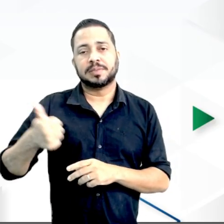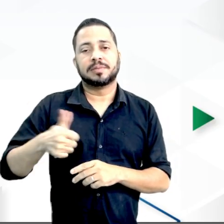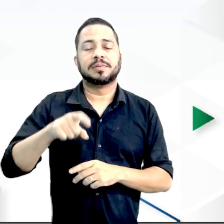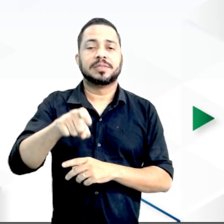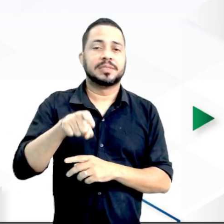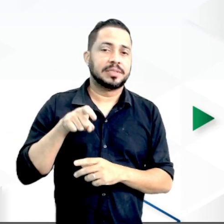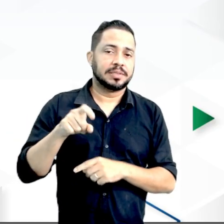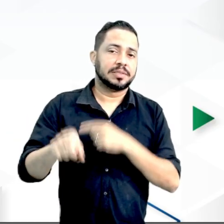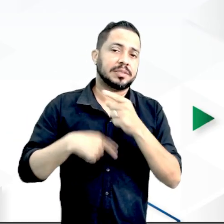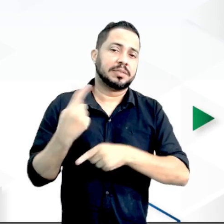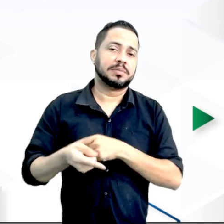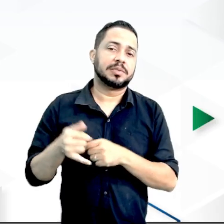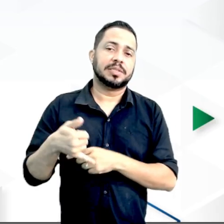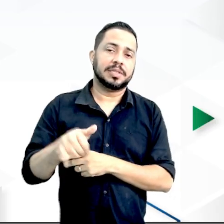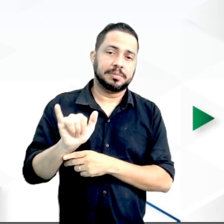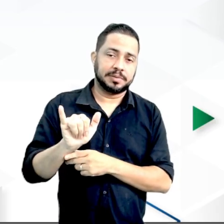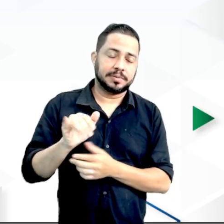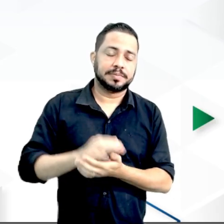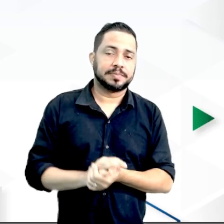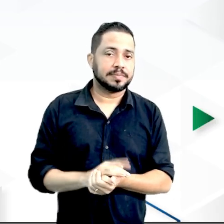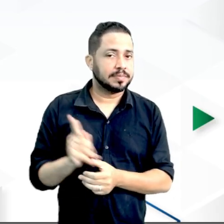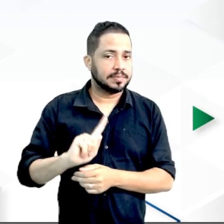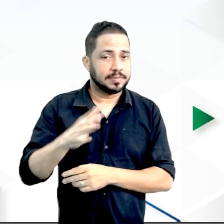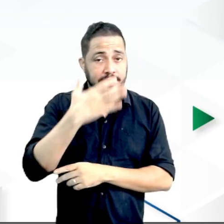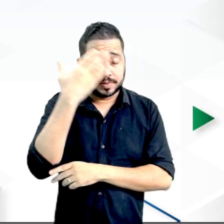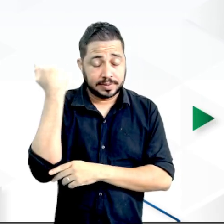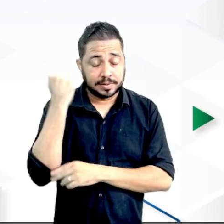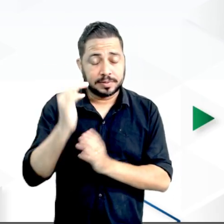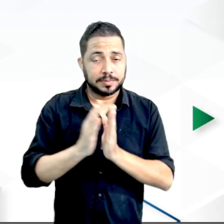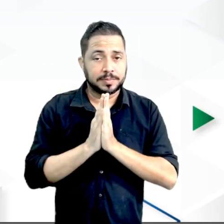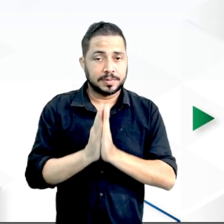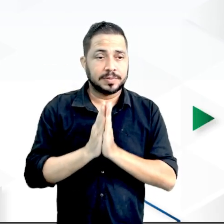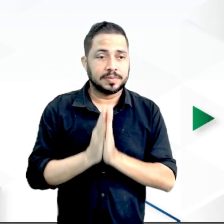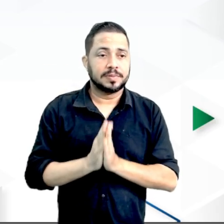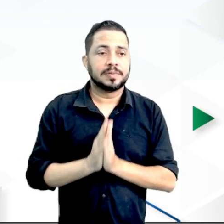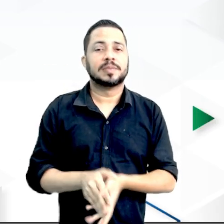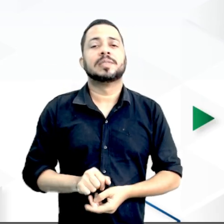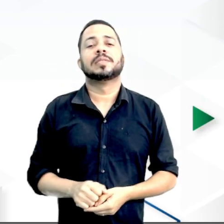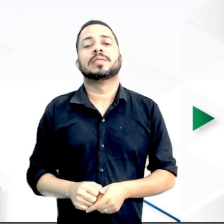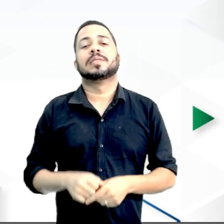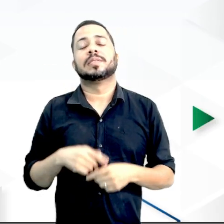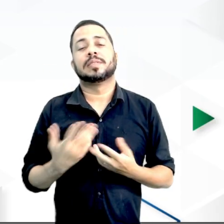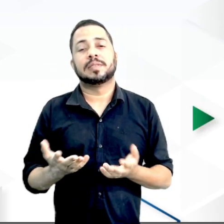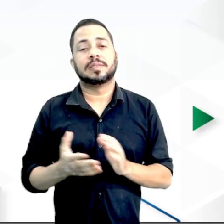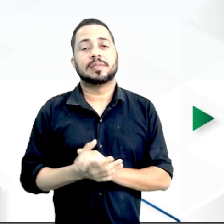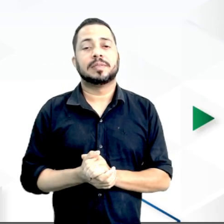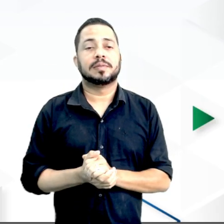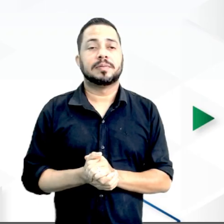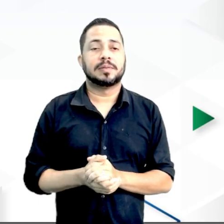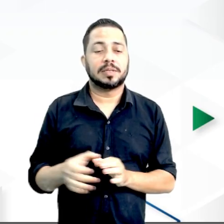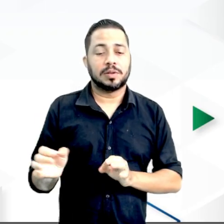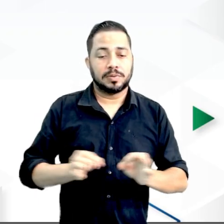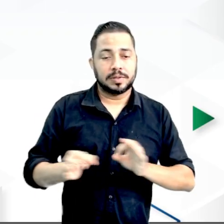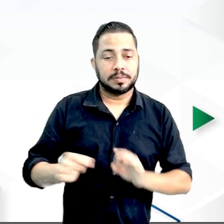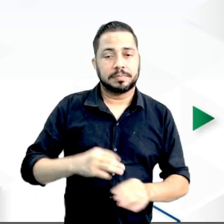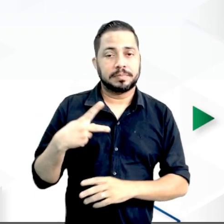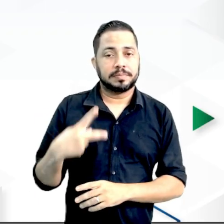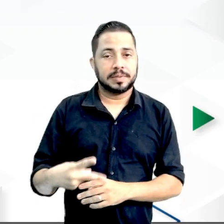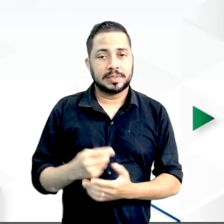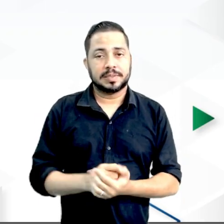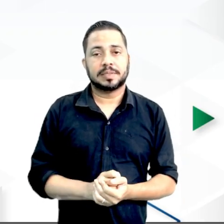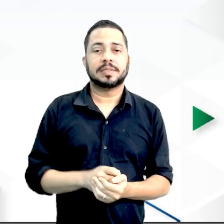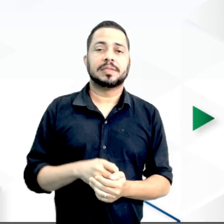X, depois Y, tá bom? Não esquece disso, por favor. Par ordenado é esse aí, ó. Par ordenado P